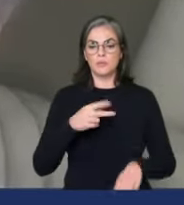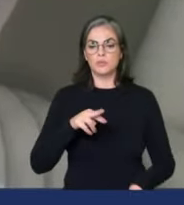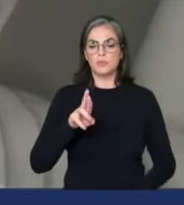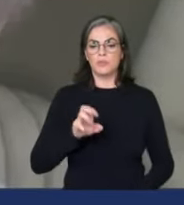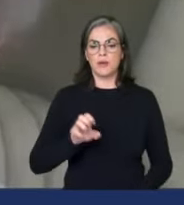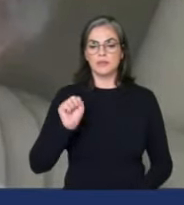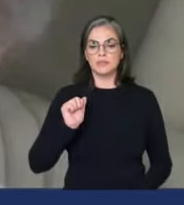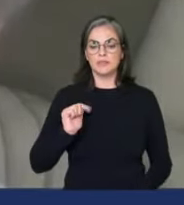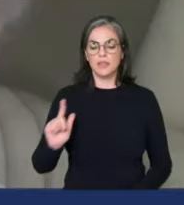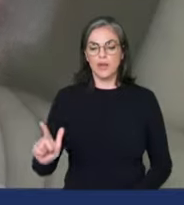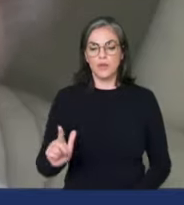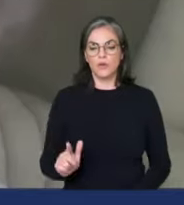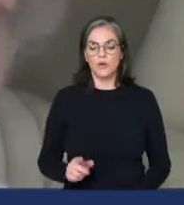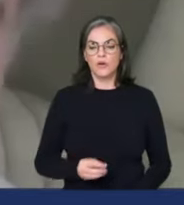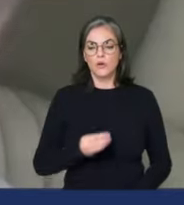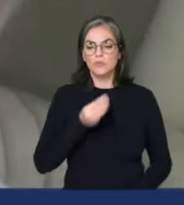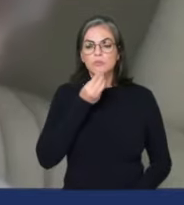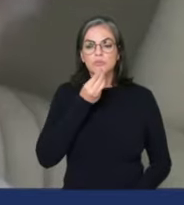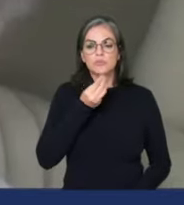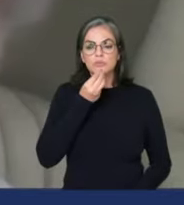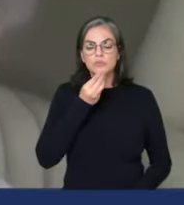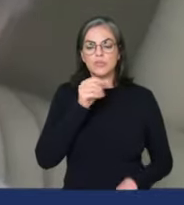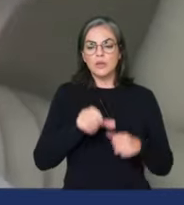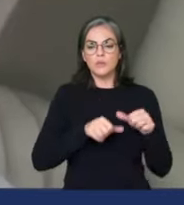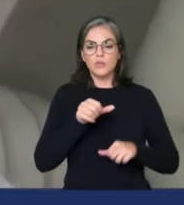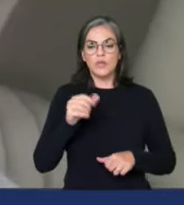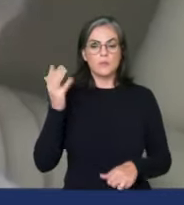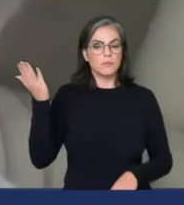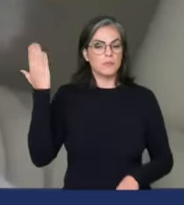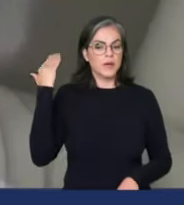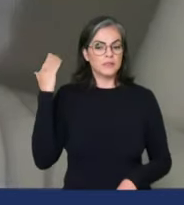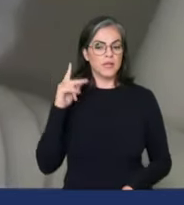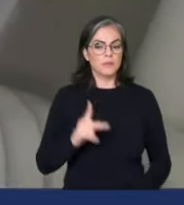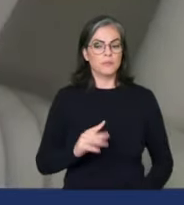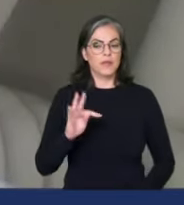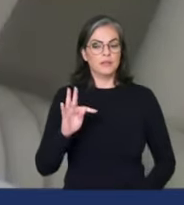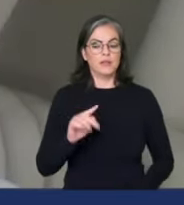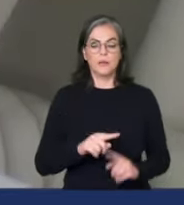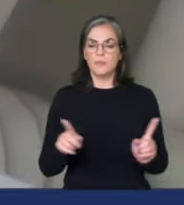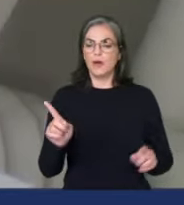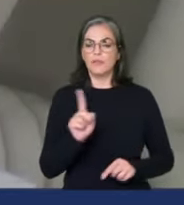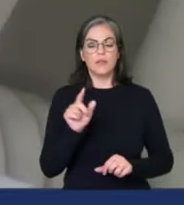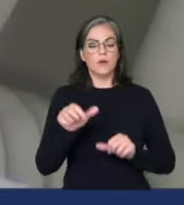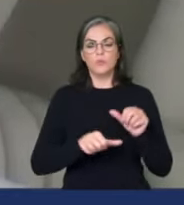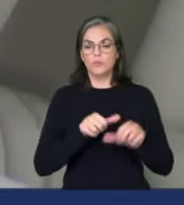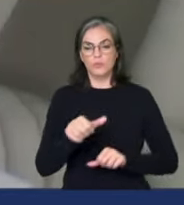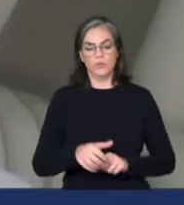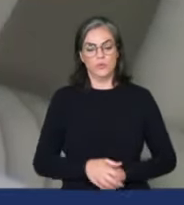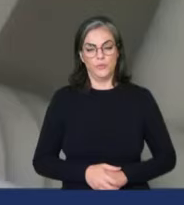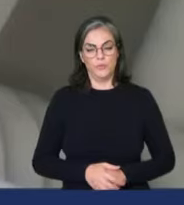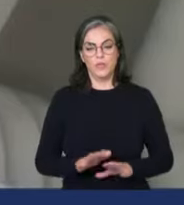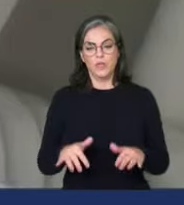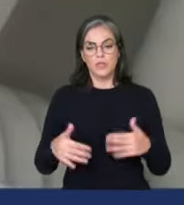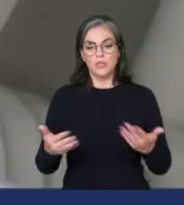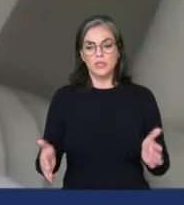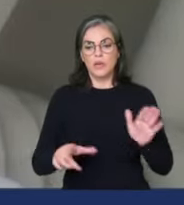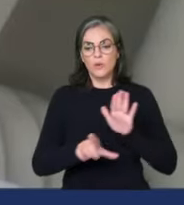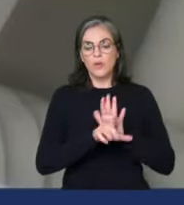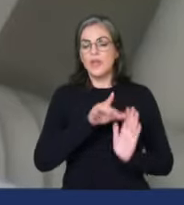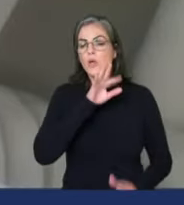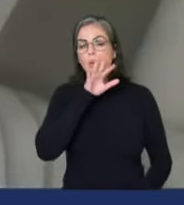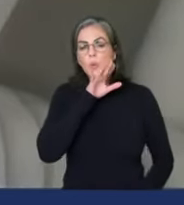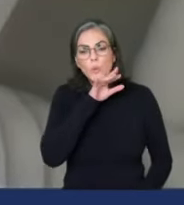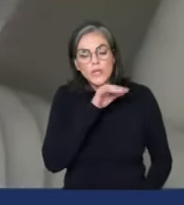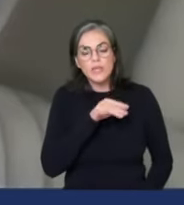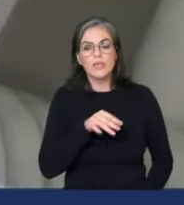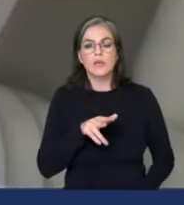também poderia ter sido modificada no governo do Partido dos Trabalhadores e não foi. O fato é que com essa legislação tão ruim, não há